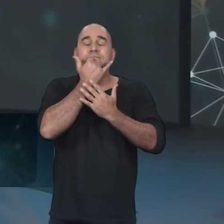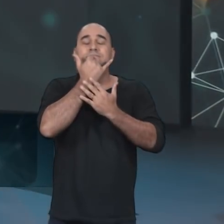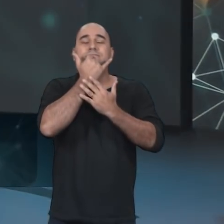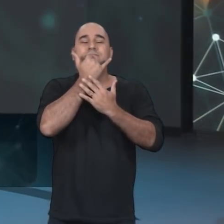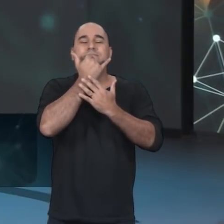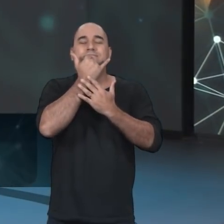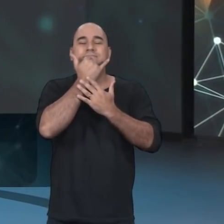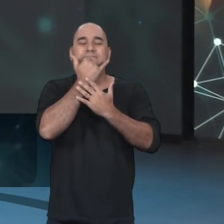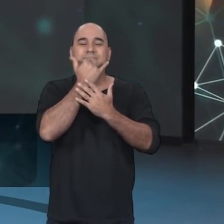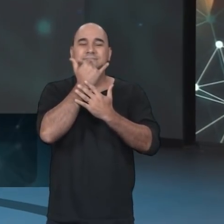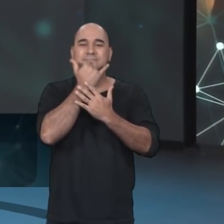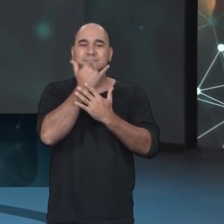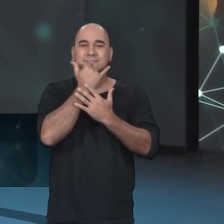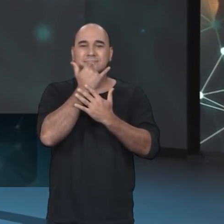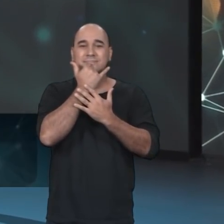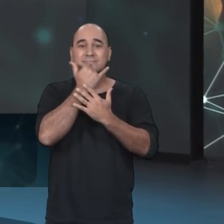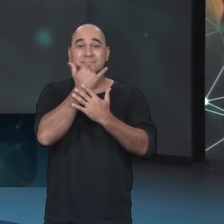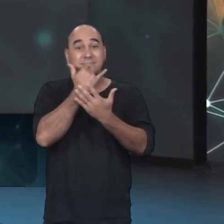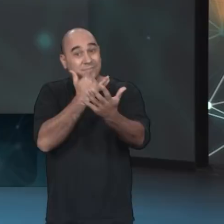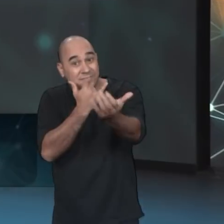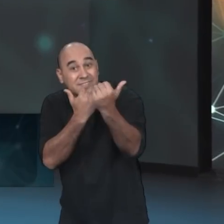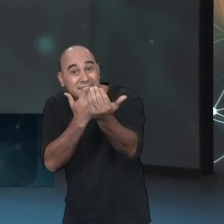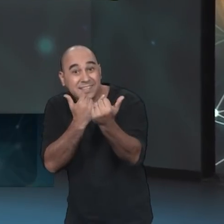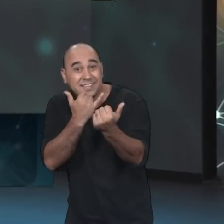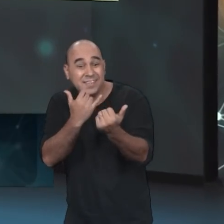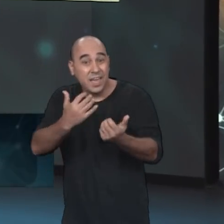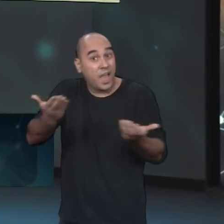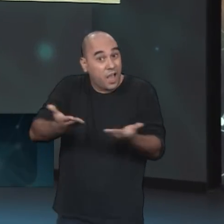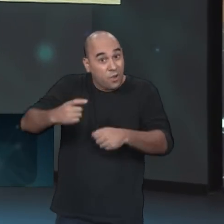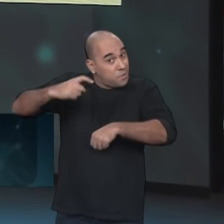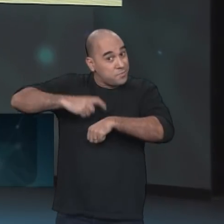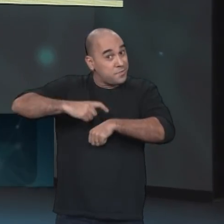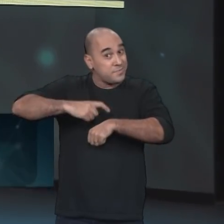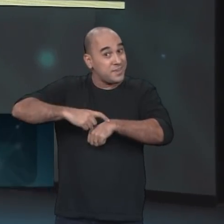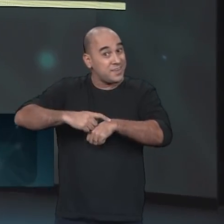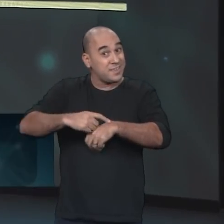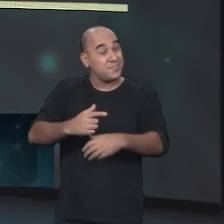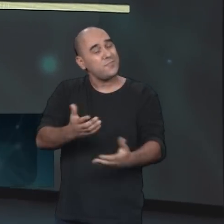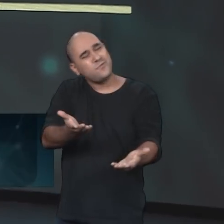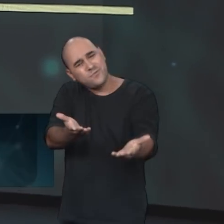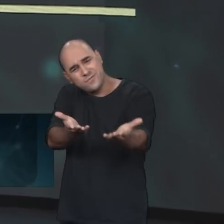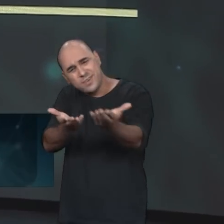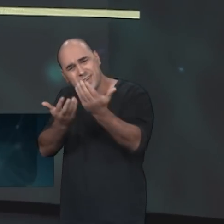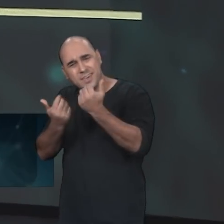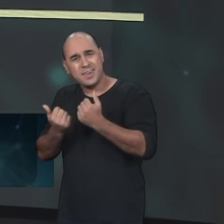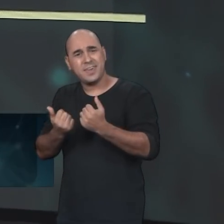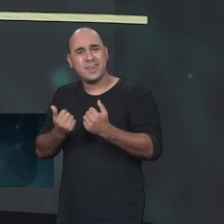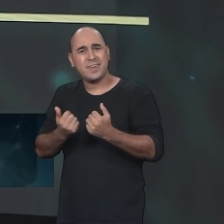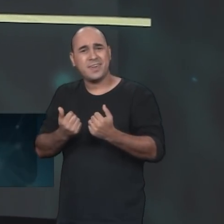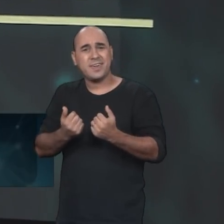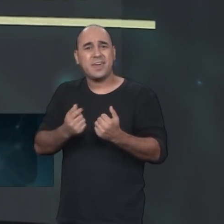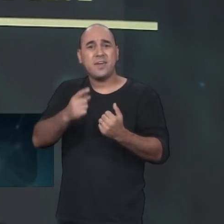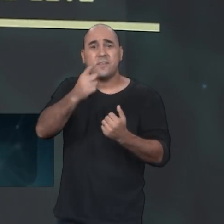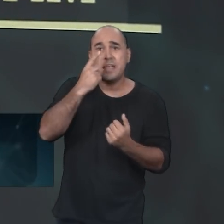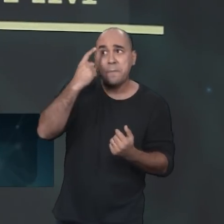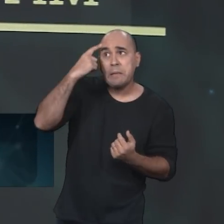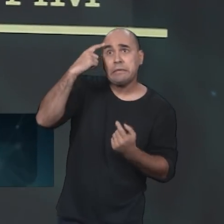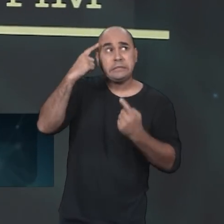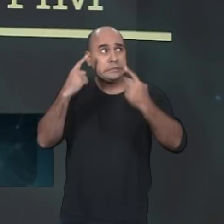Hoje é o dia de voltar. Não olhes